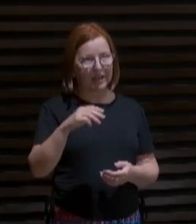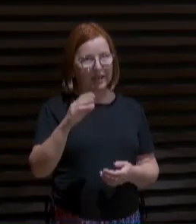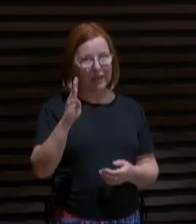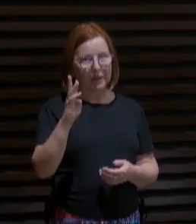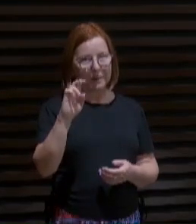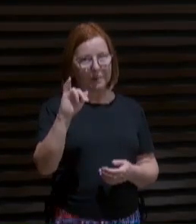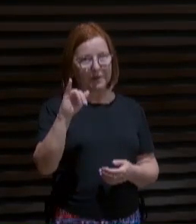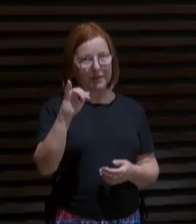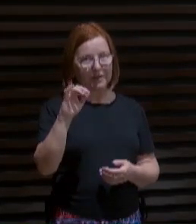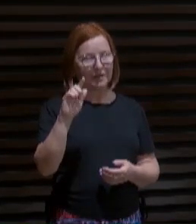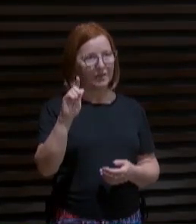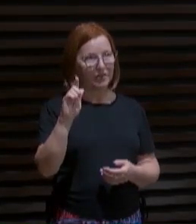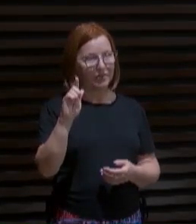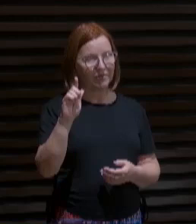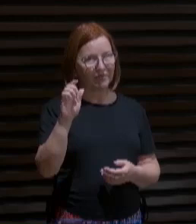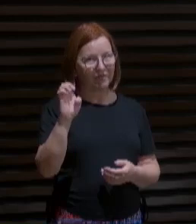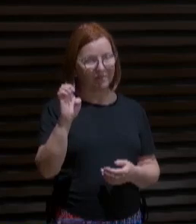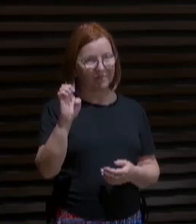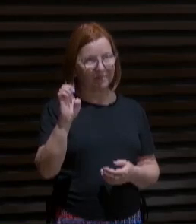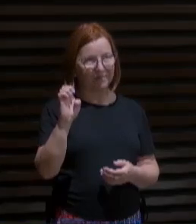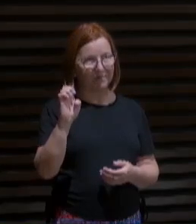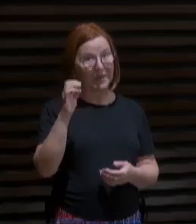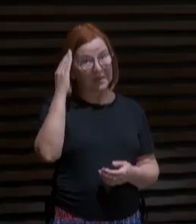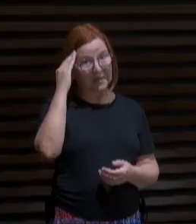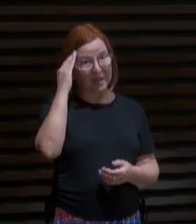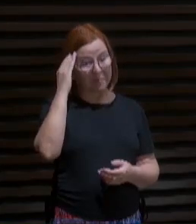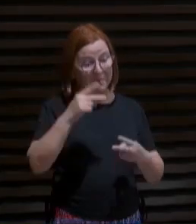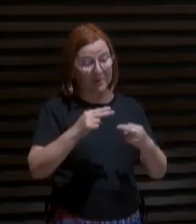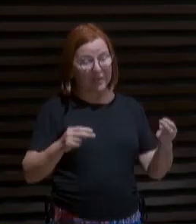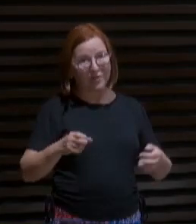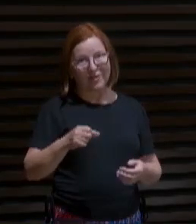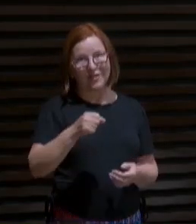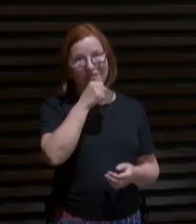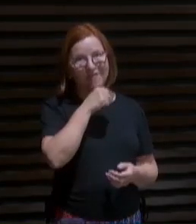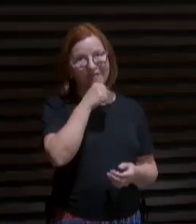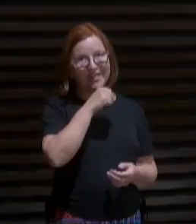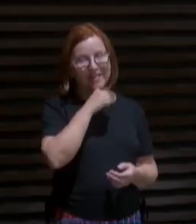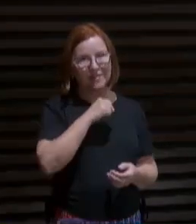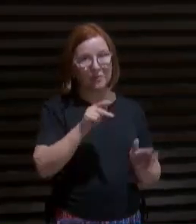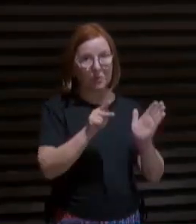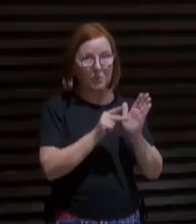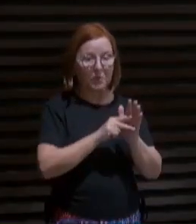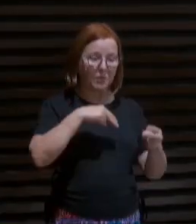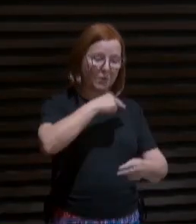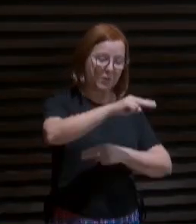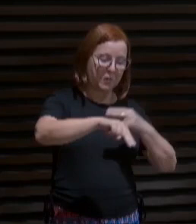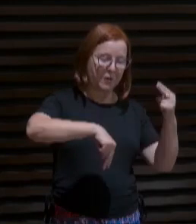envelhecimento. As coisas estão envelhecendo. O próprio universo está